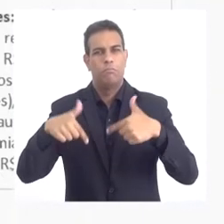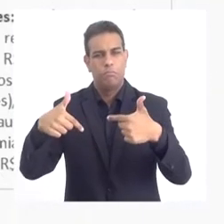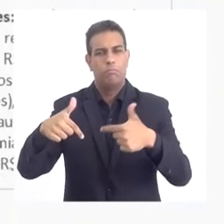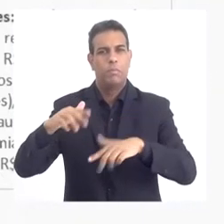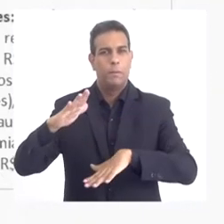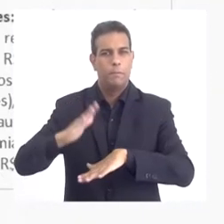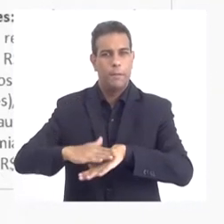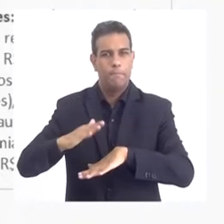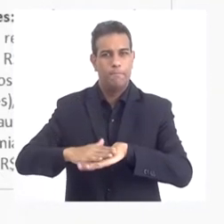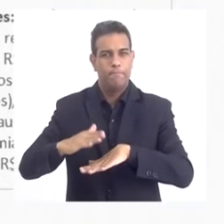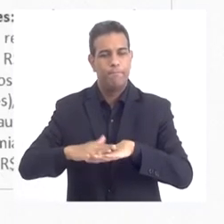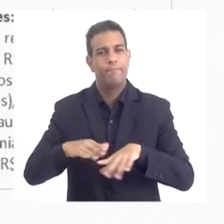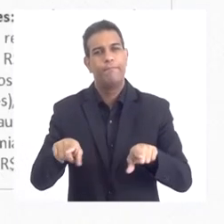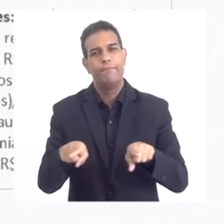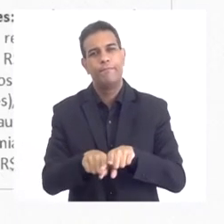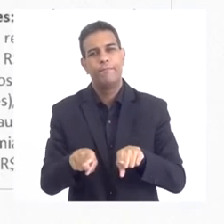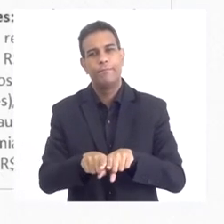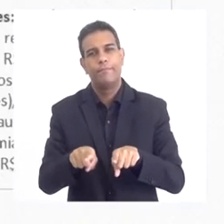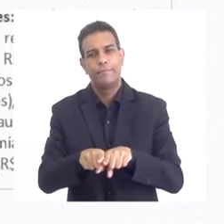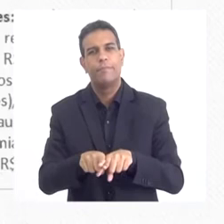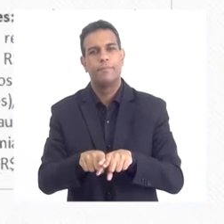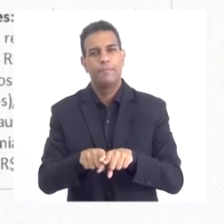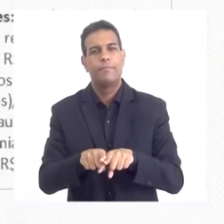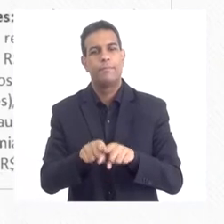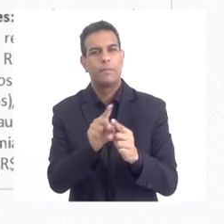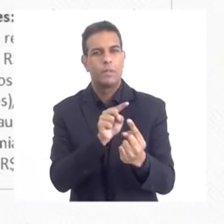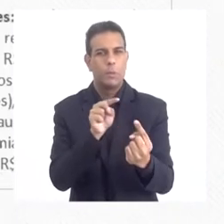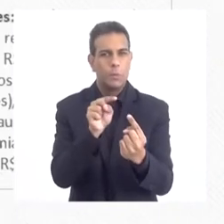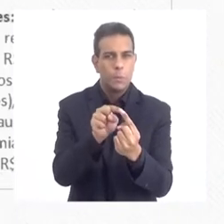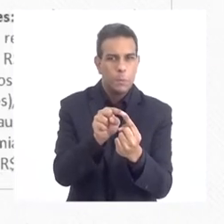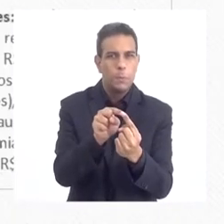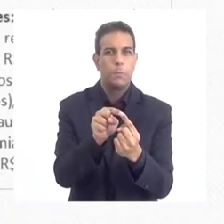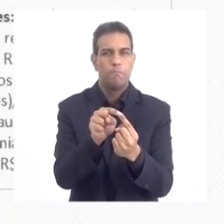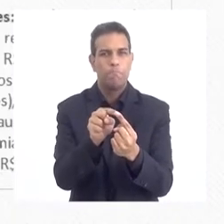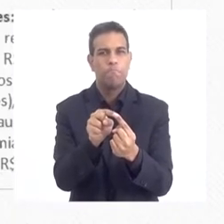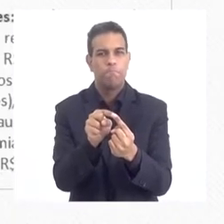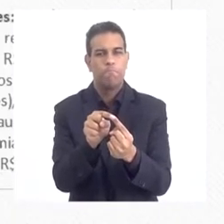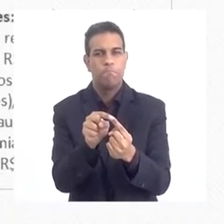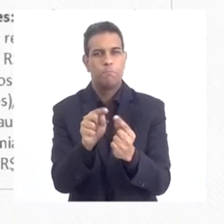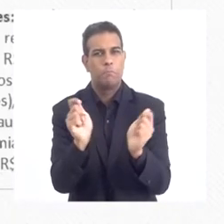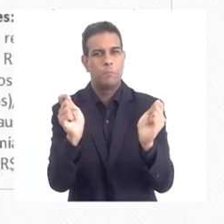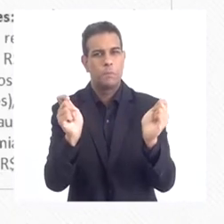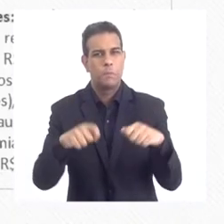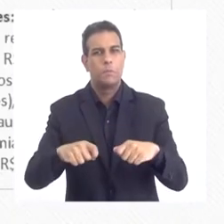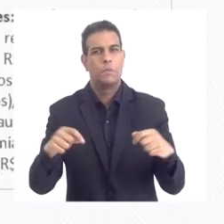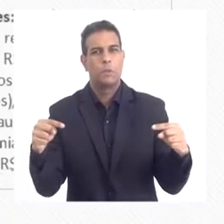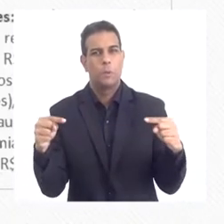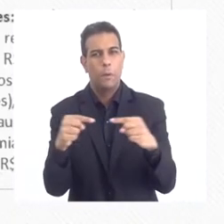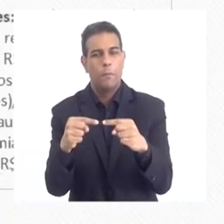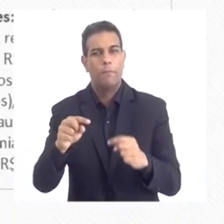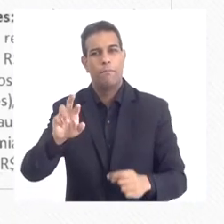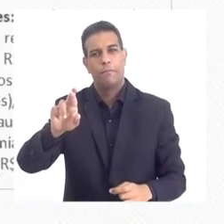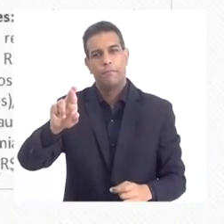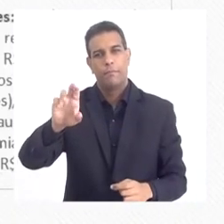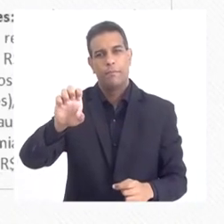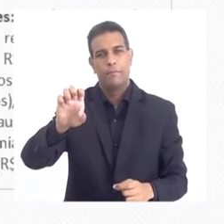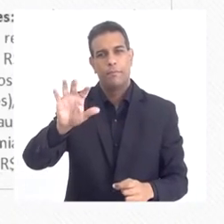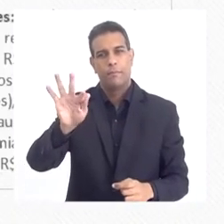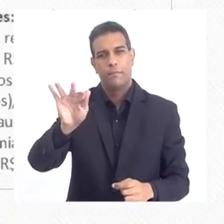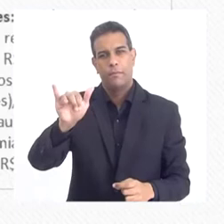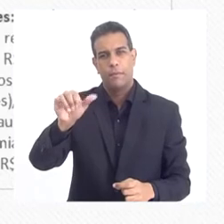mas sobretudo fruto da... Tem uma parte que que é do Refis, né?